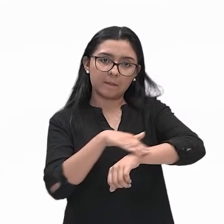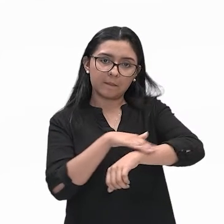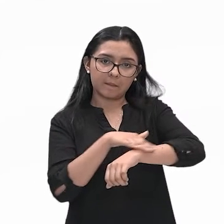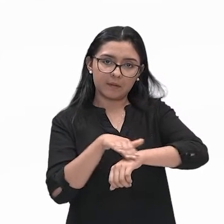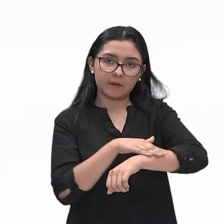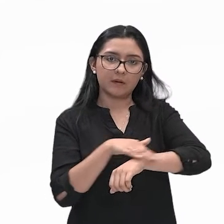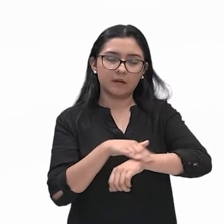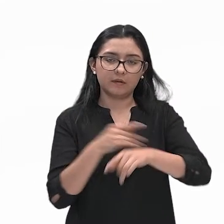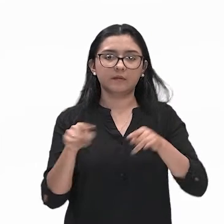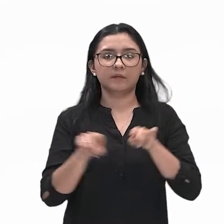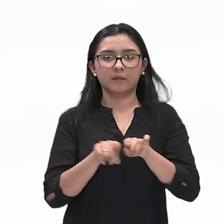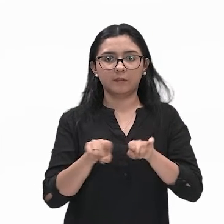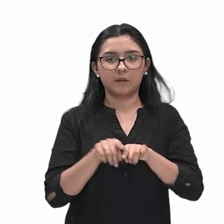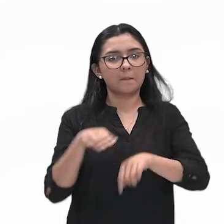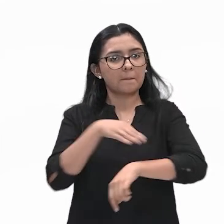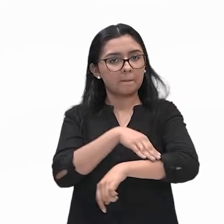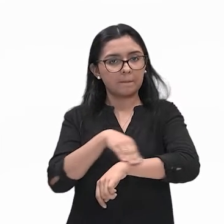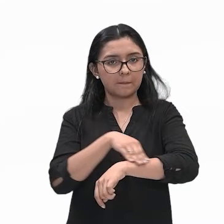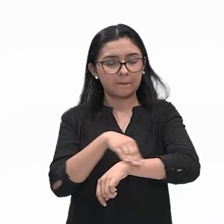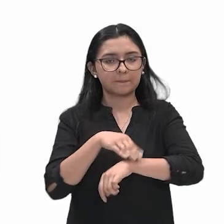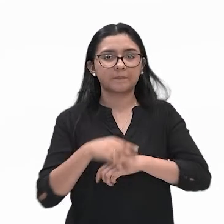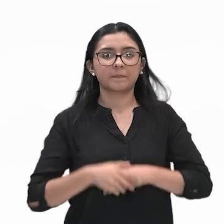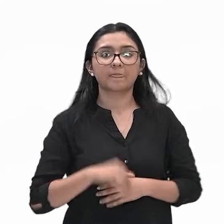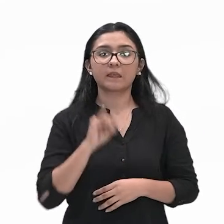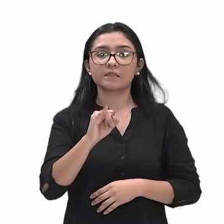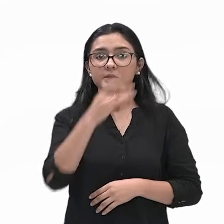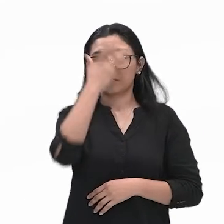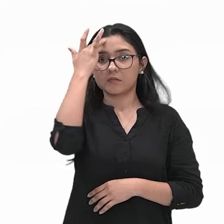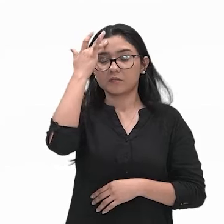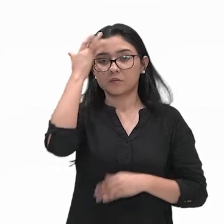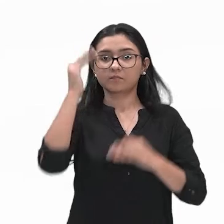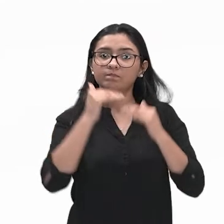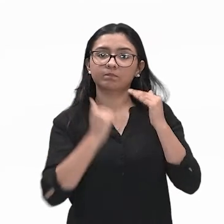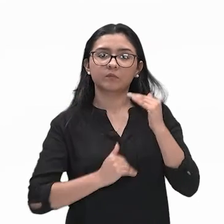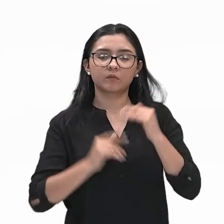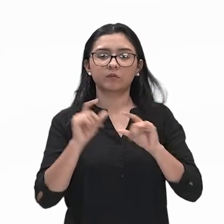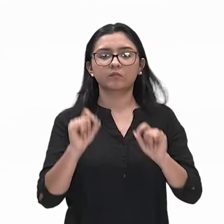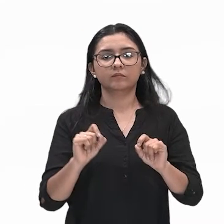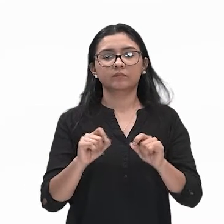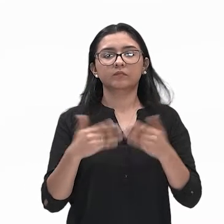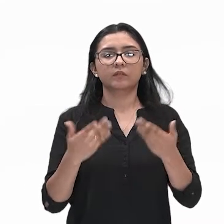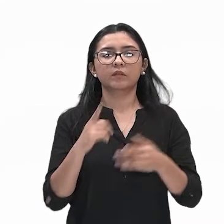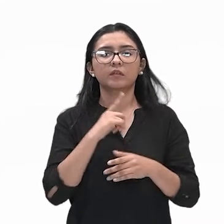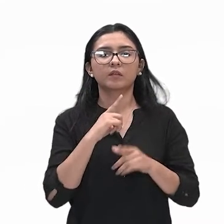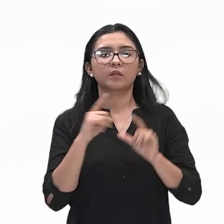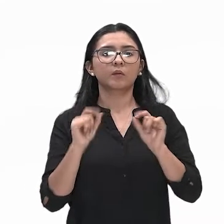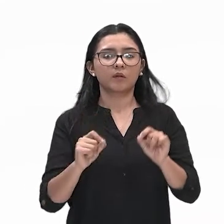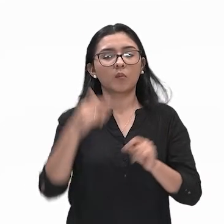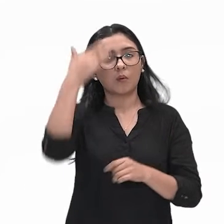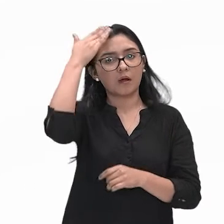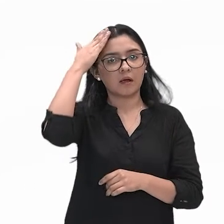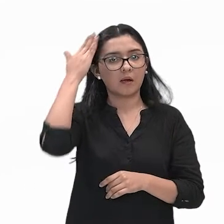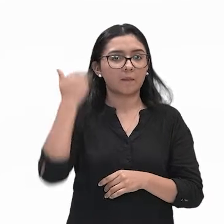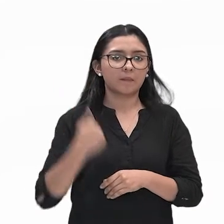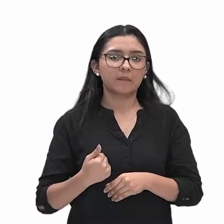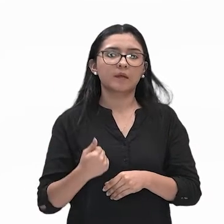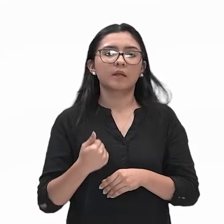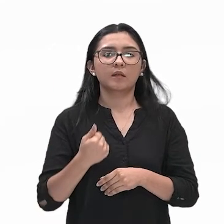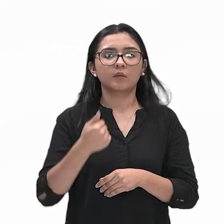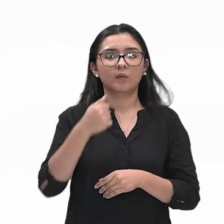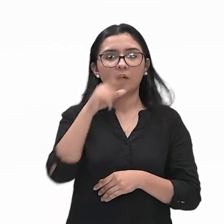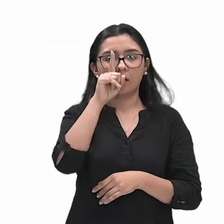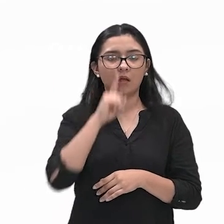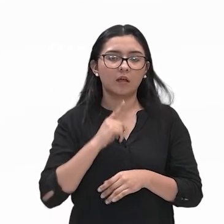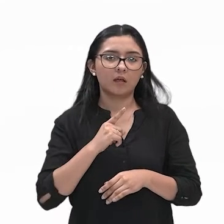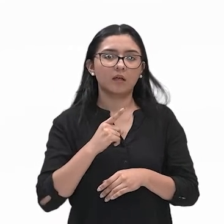mais bronzeada, tá? Se a pessoa tem menos melanina, consequentemente, ela tende a ter cabelos mais claros ou